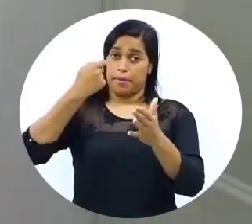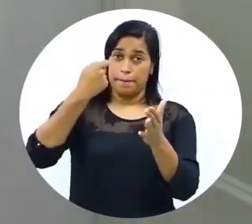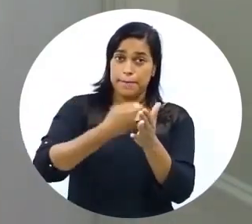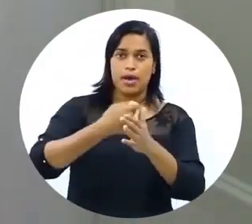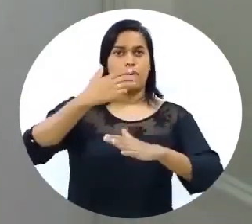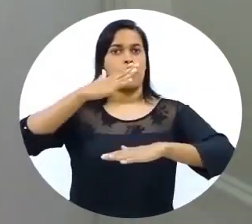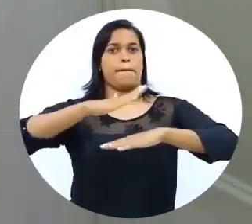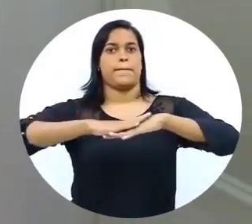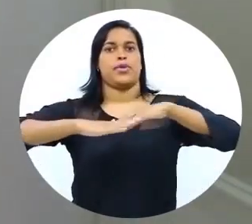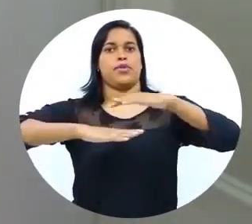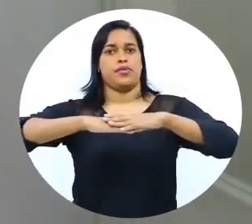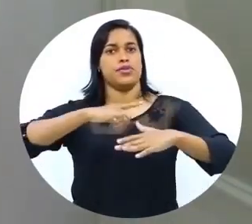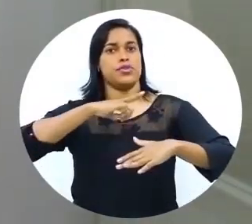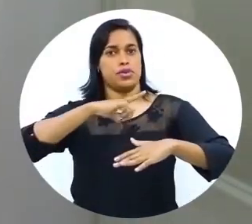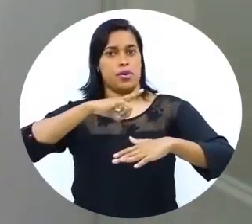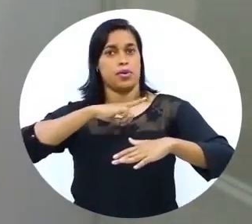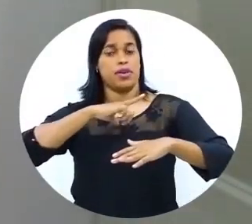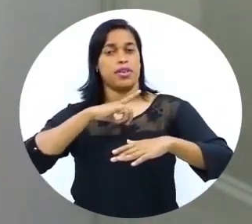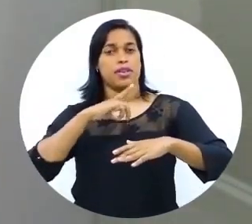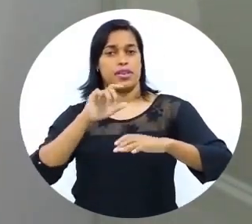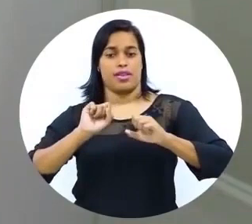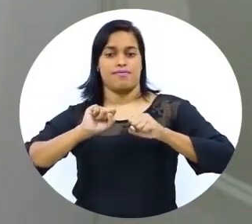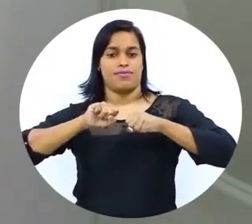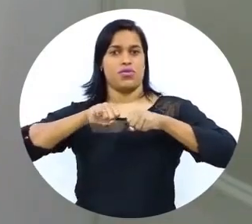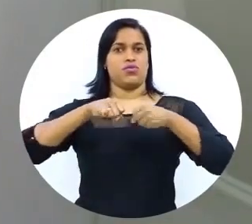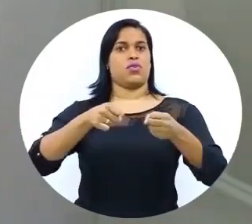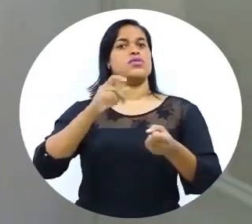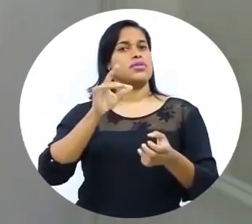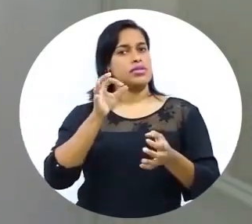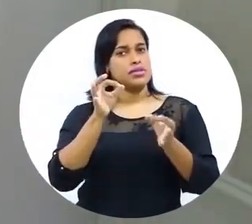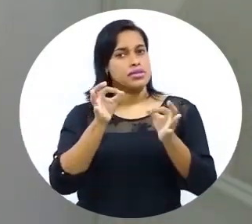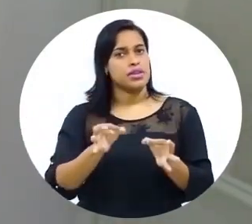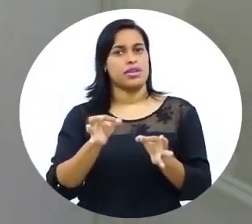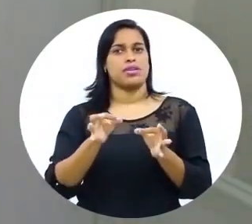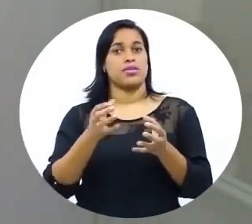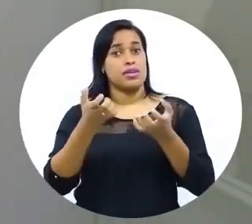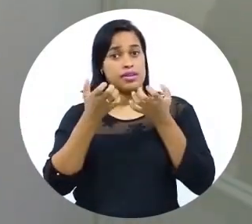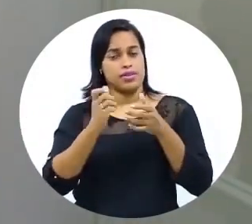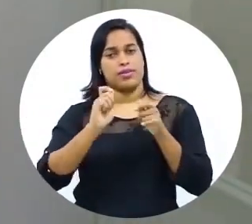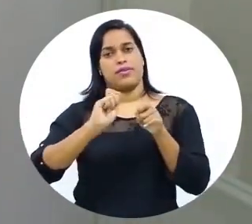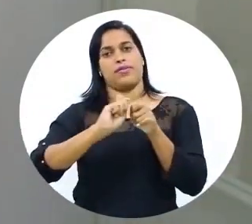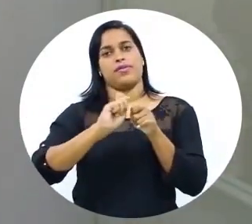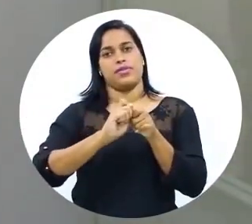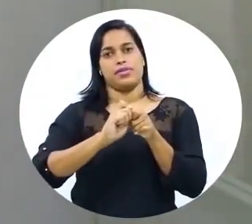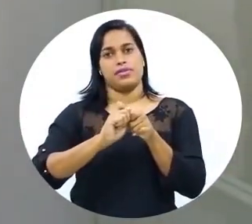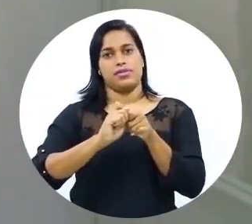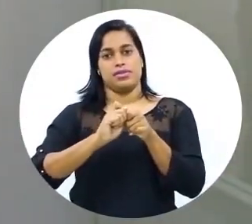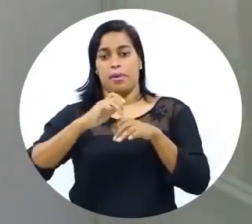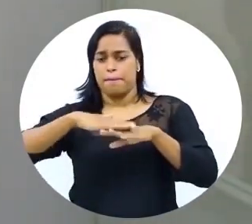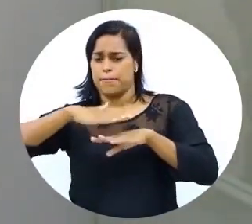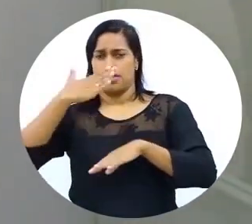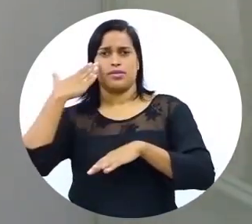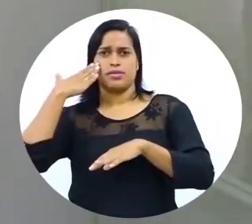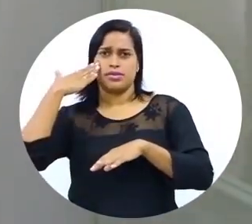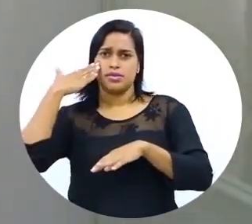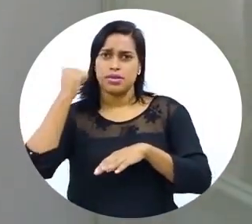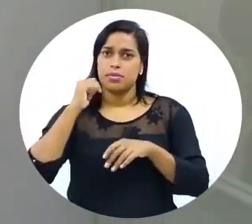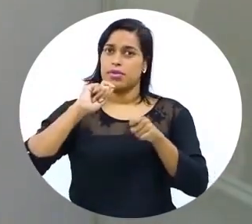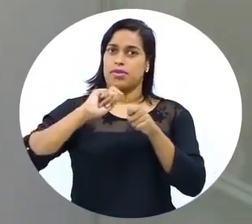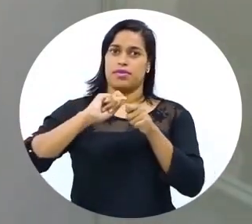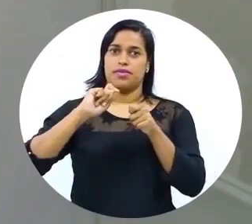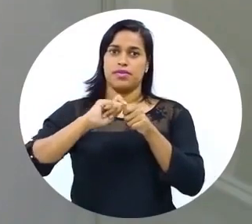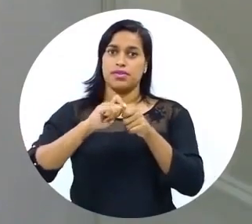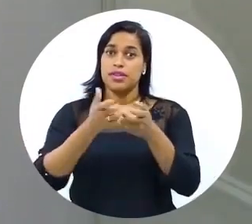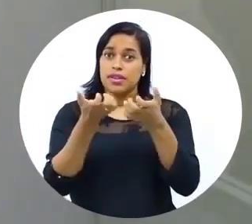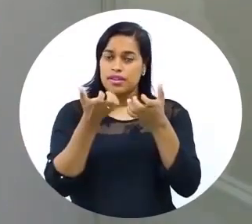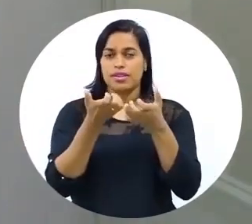o profissional que tem a atitude adequada, que ele quer fazer, além dele saber, de saber